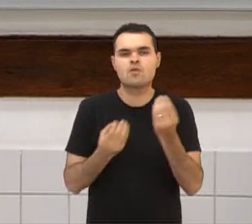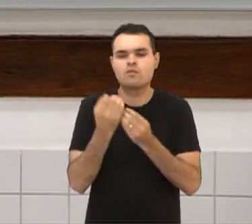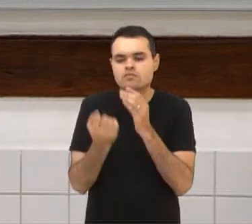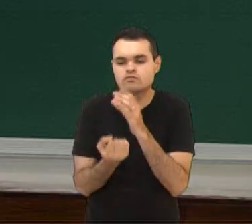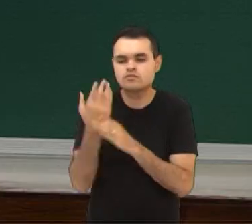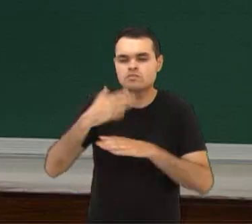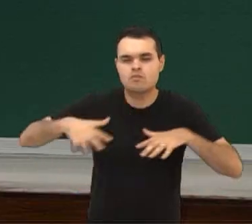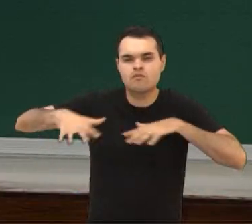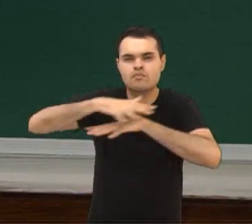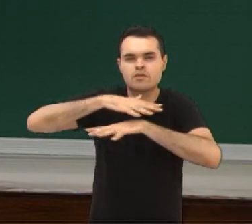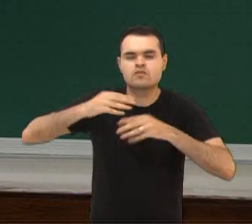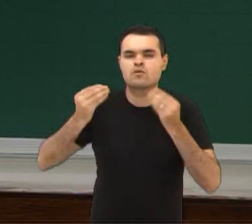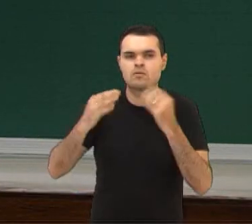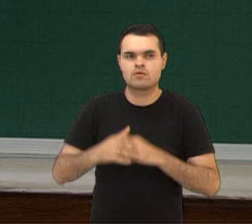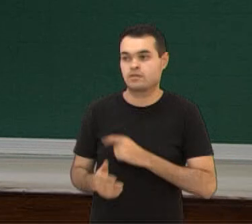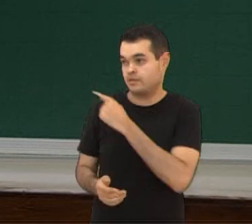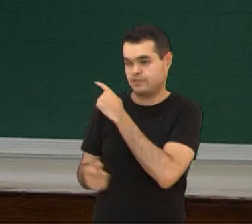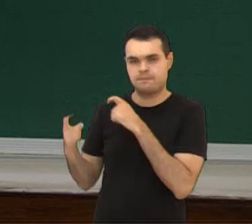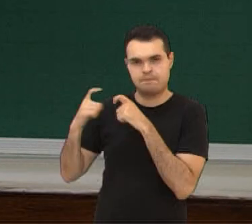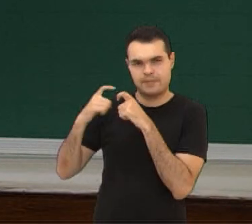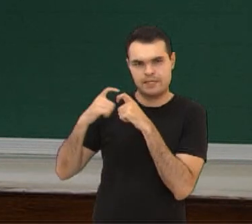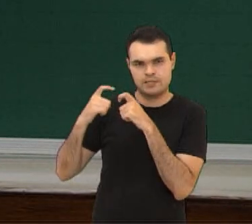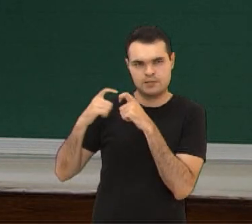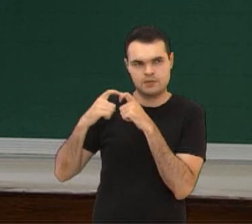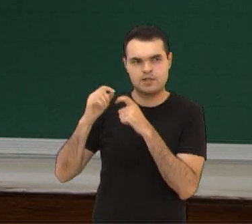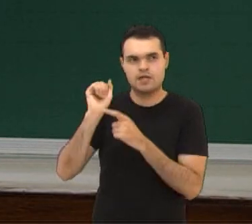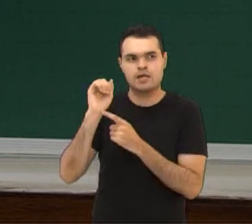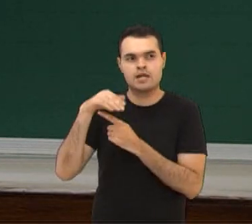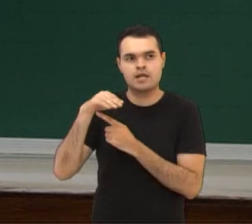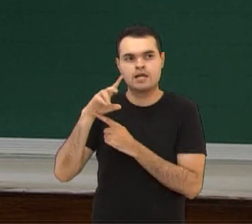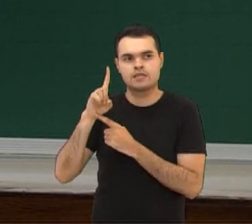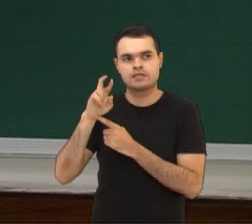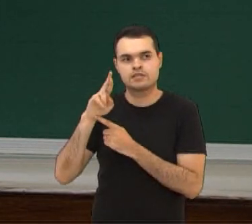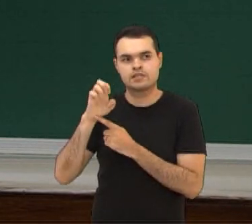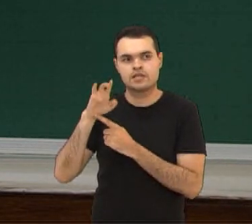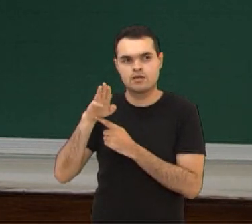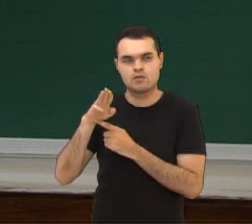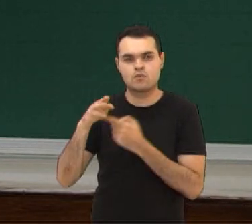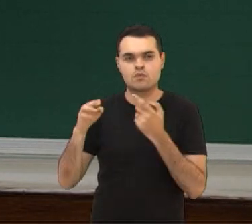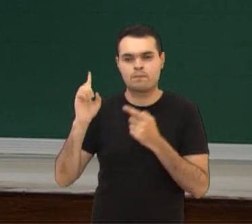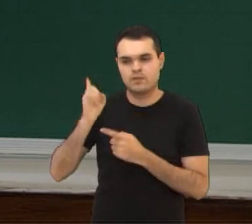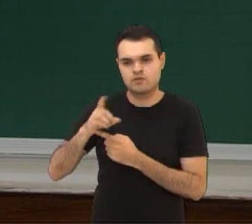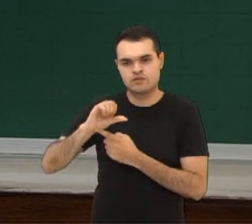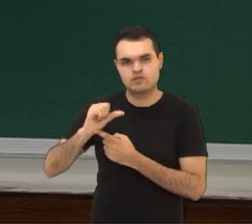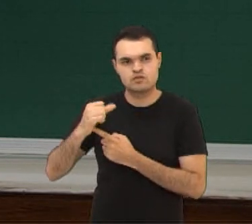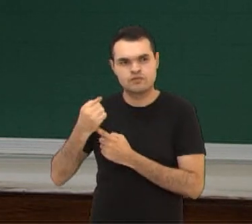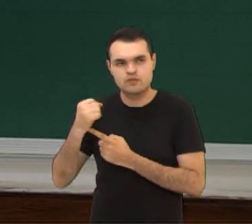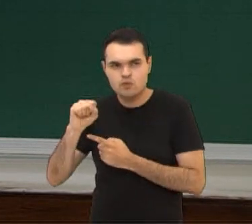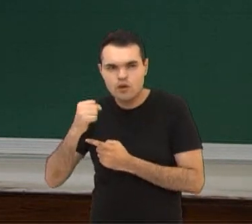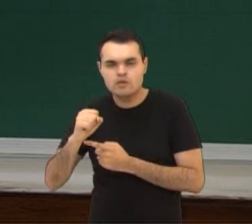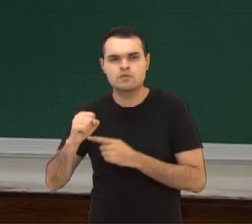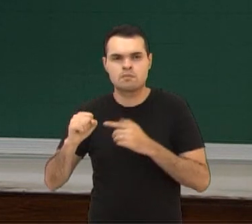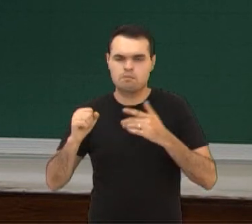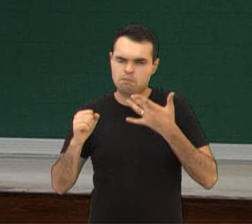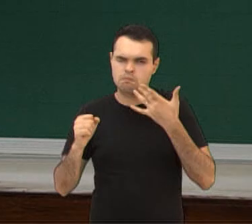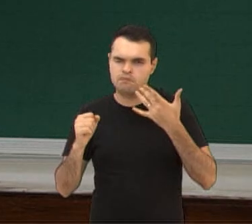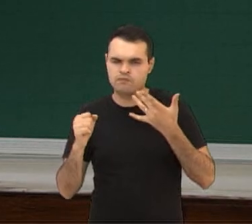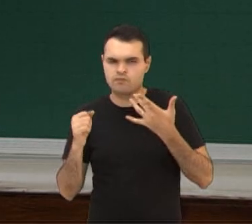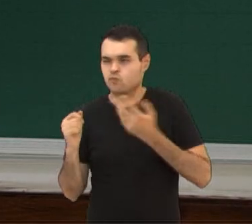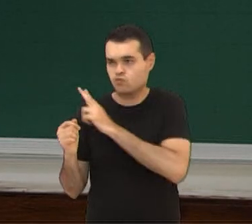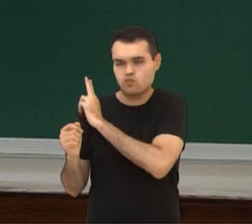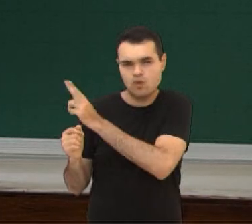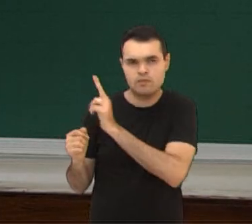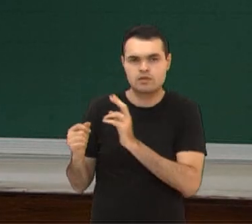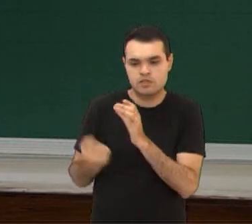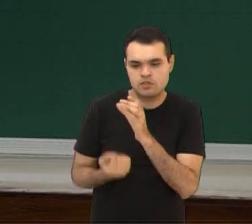esse movimento? Olha só, esse médico aqui, o Andrew, em 1998, Andrew Wakefield, acho que é isso que fala, ele